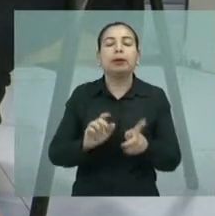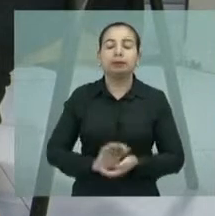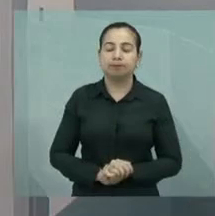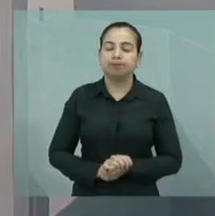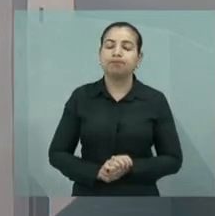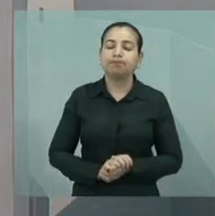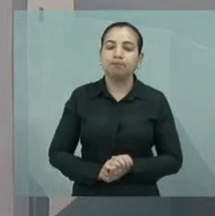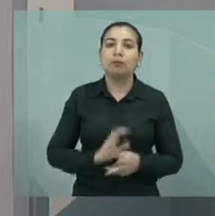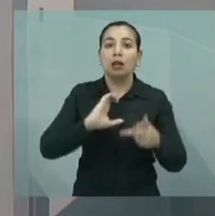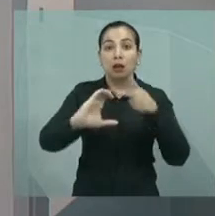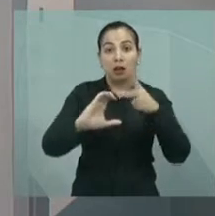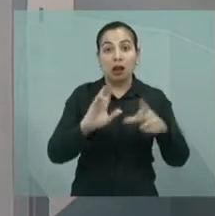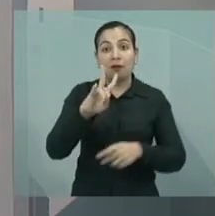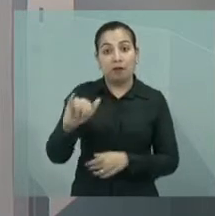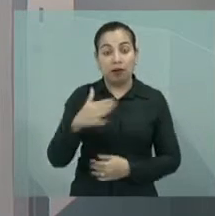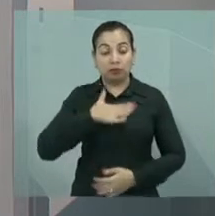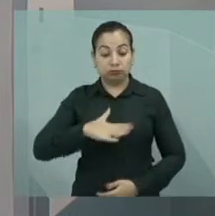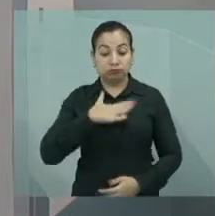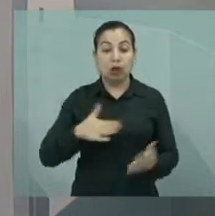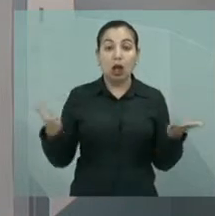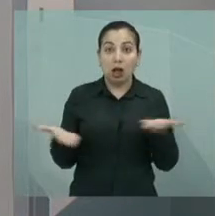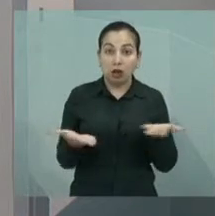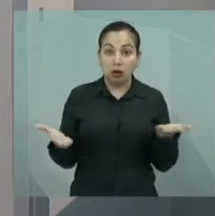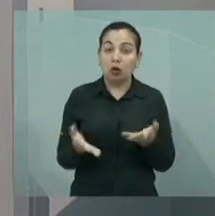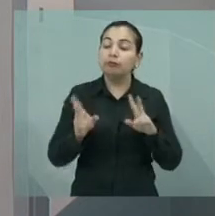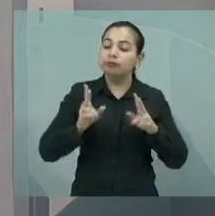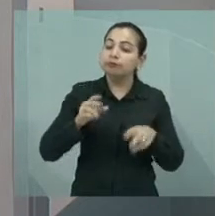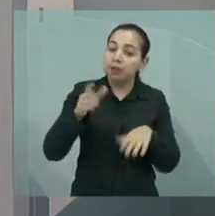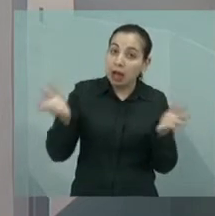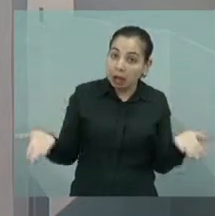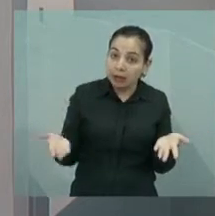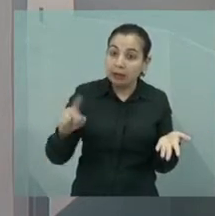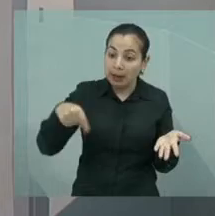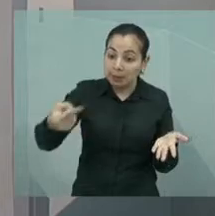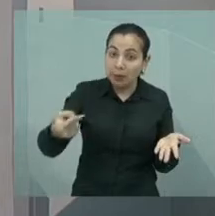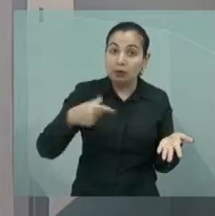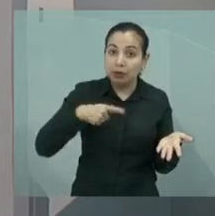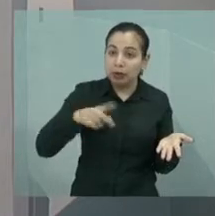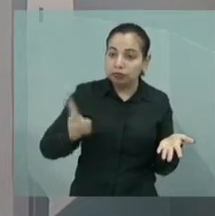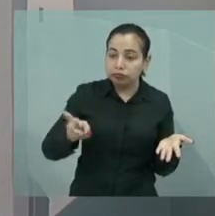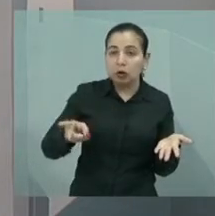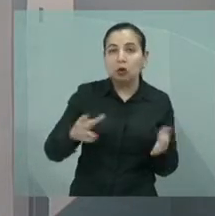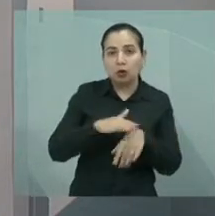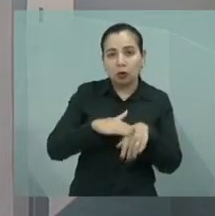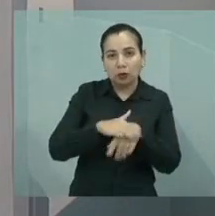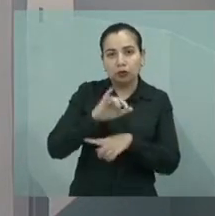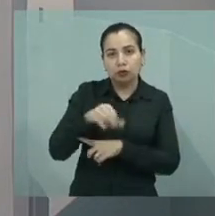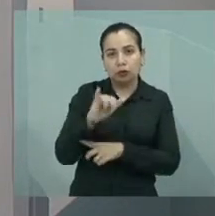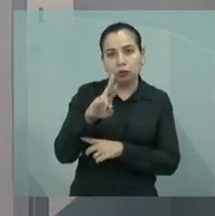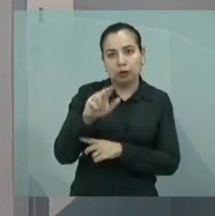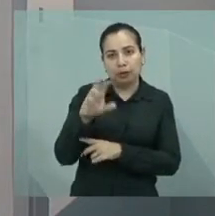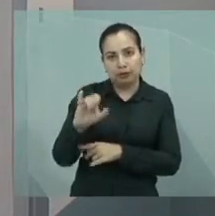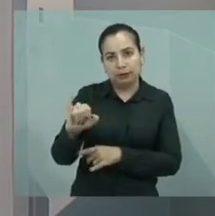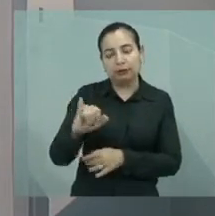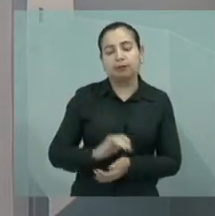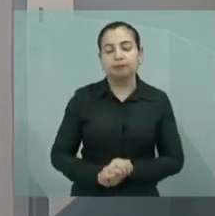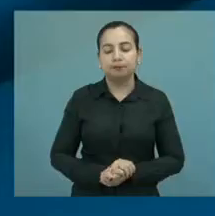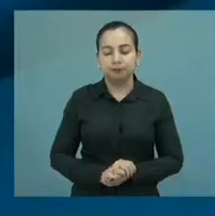da cidade. Vamos fazer um breve intervalo e na volta eu continuo conversando com o Dr. Juraci Muniz. Aguarde um instante